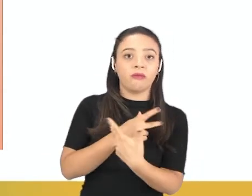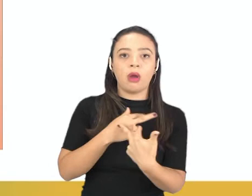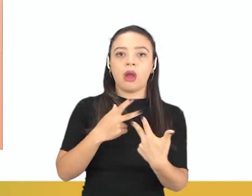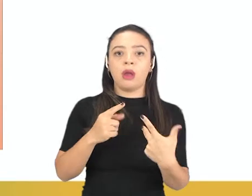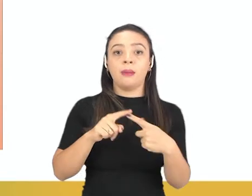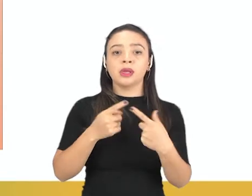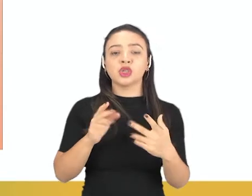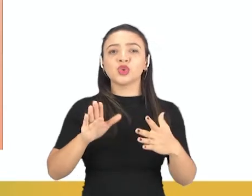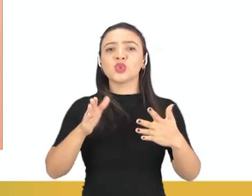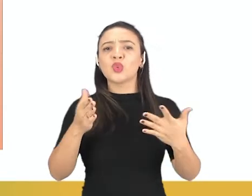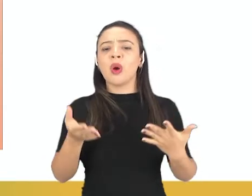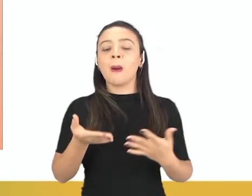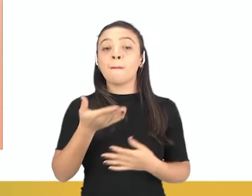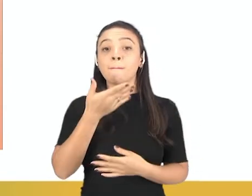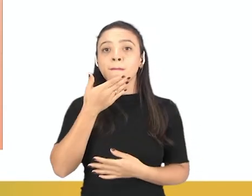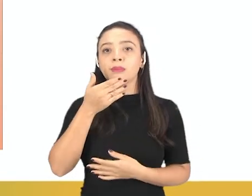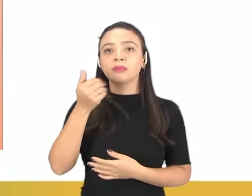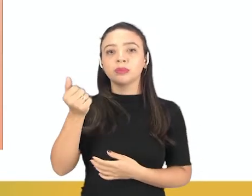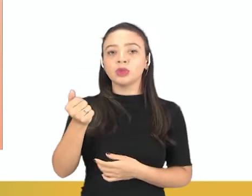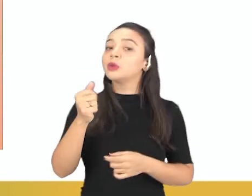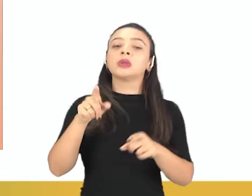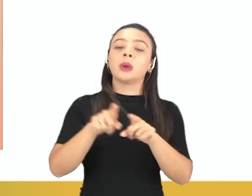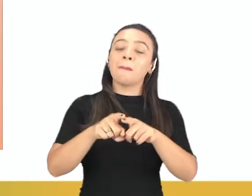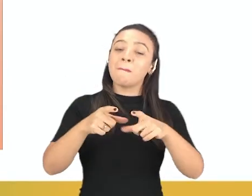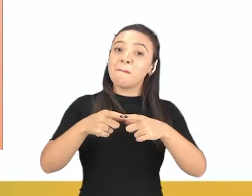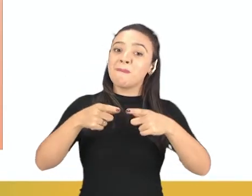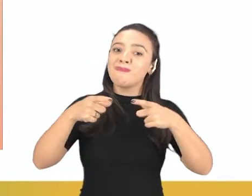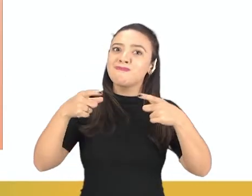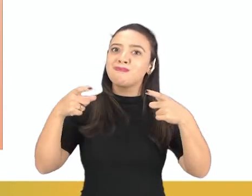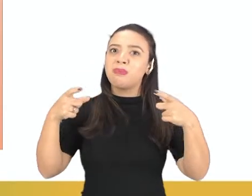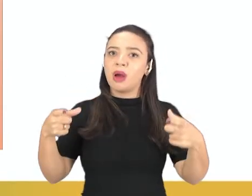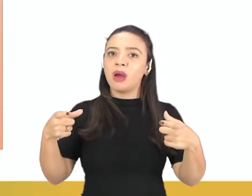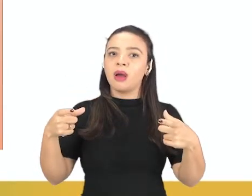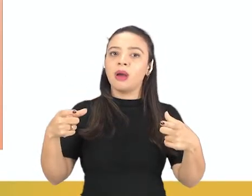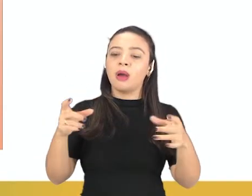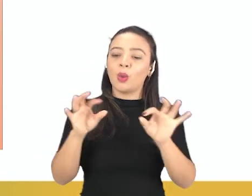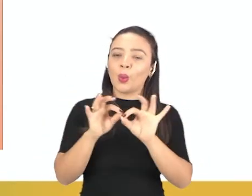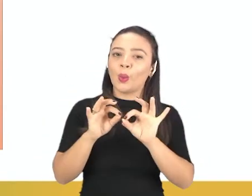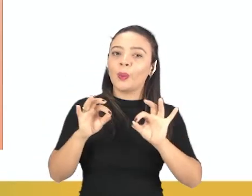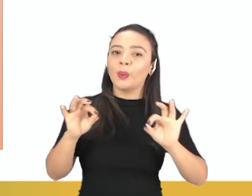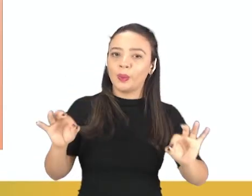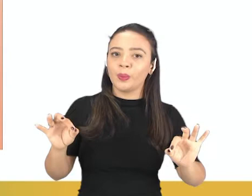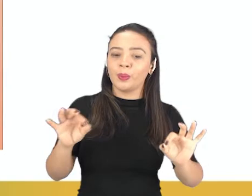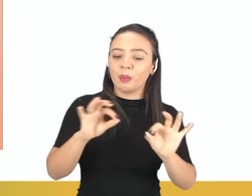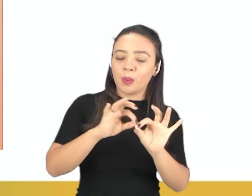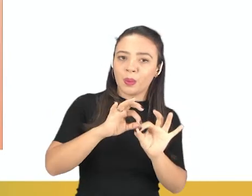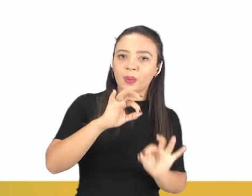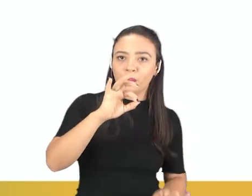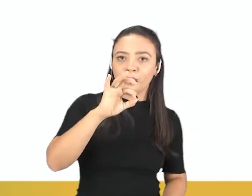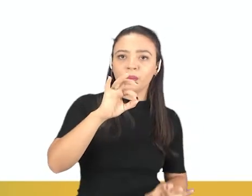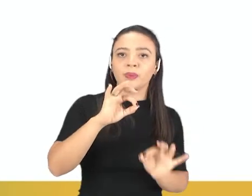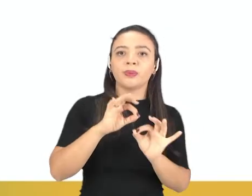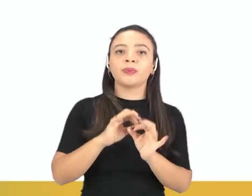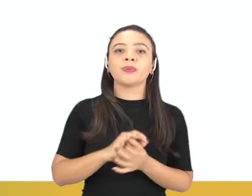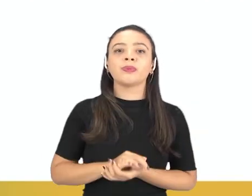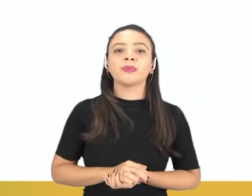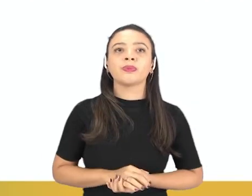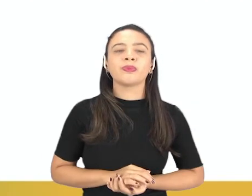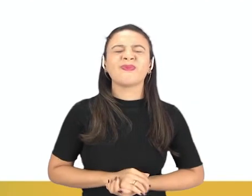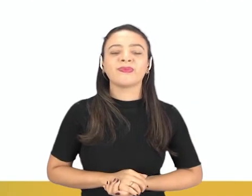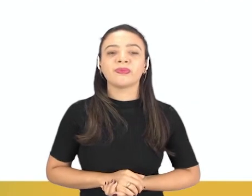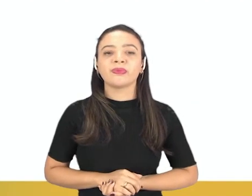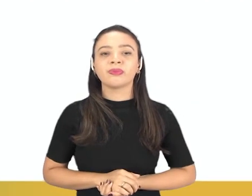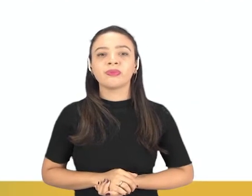qual delas seria aquela que teria o maior comprimento é maior medida de comprimento Então vamos pensar um pouquinho